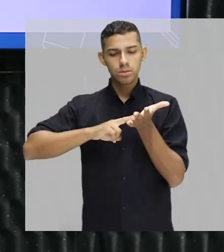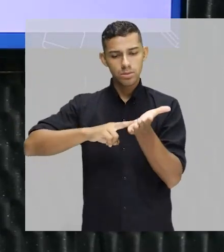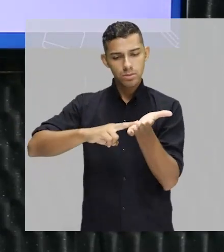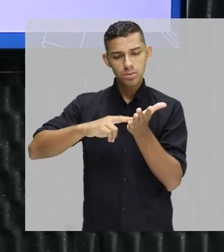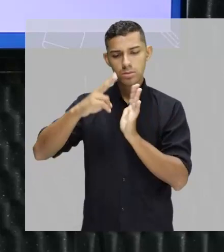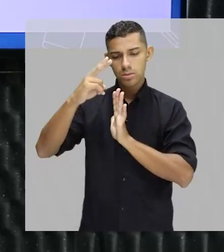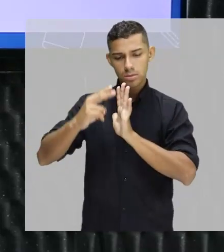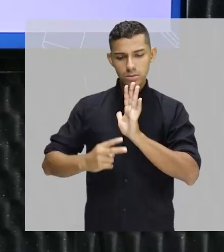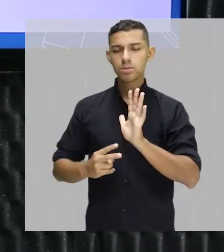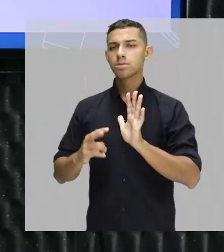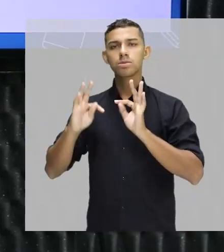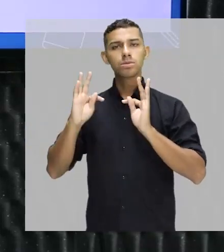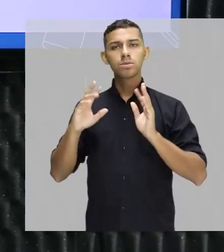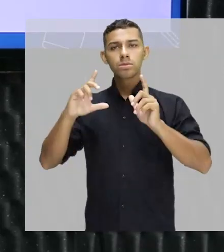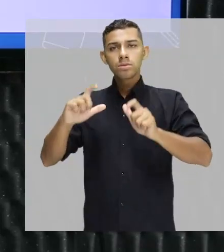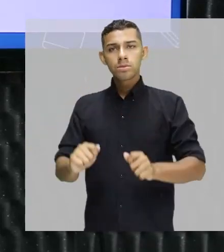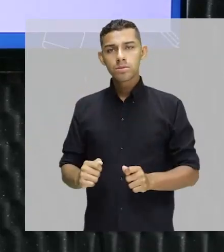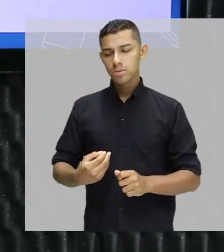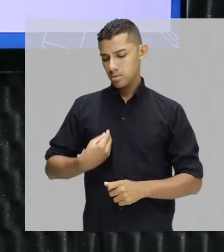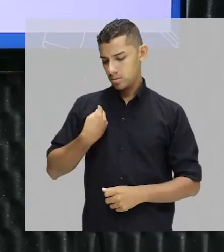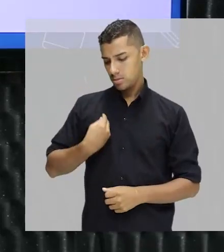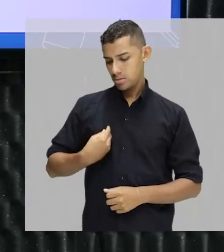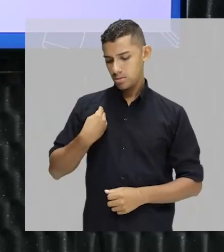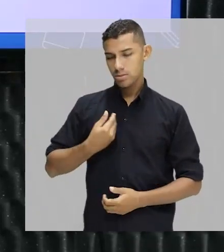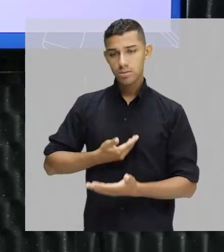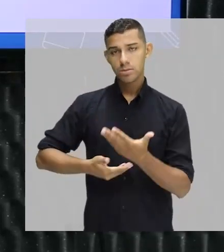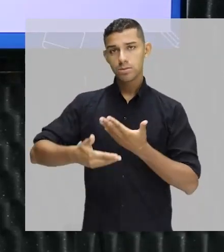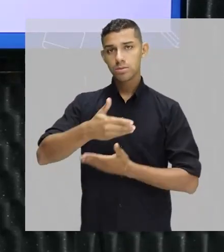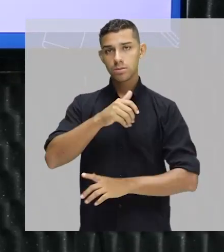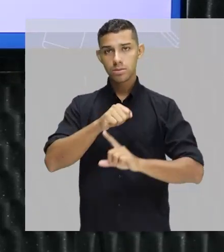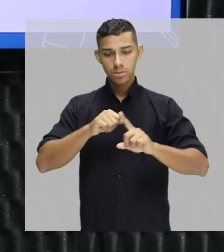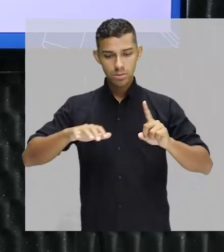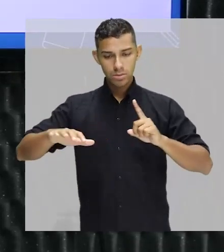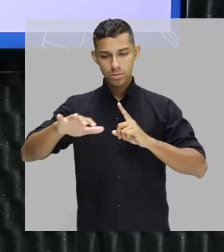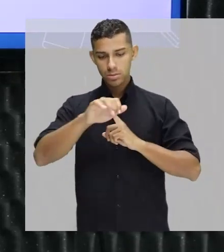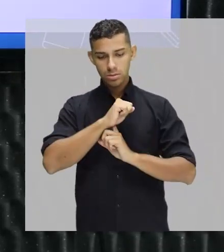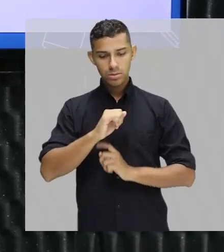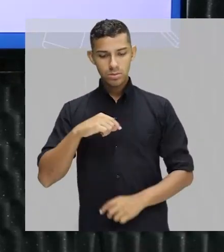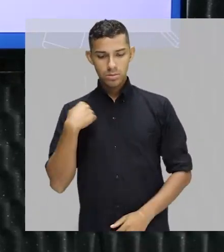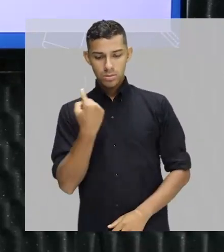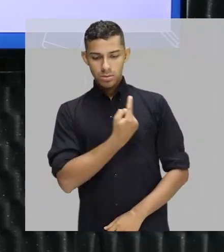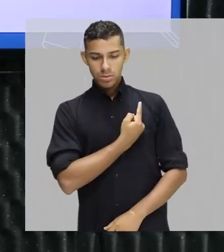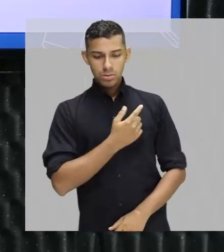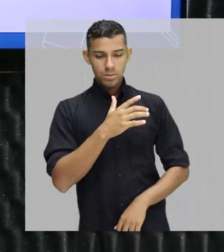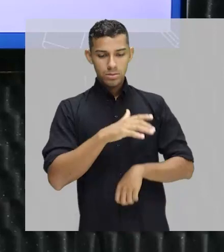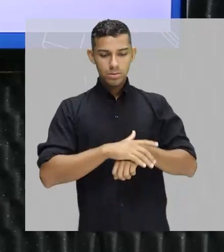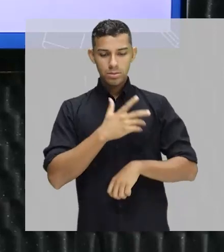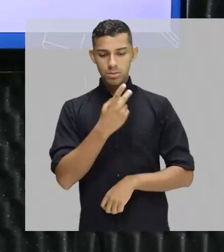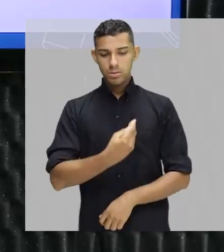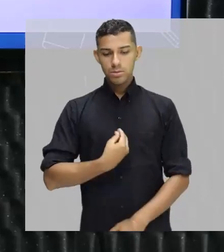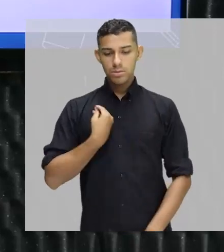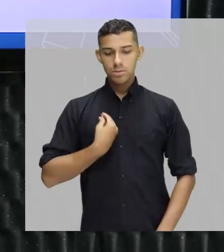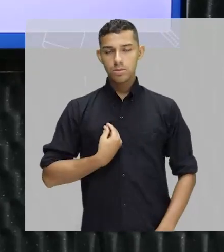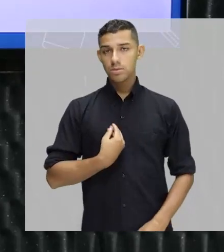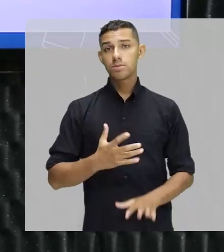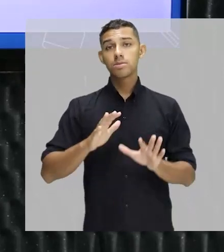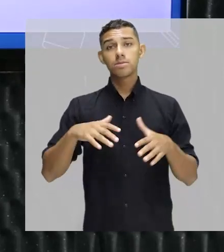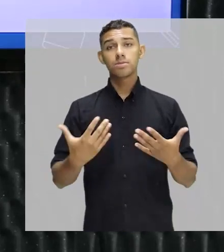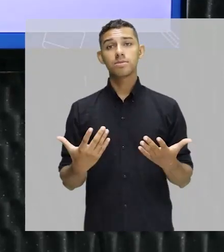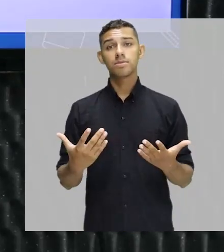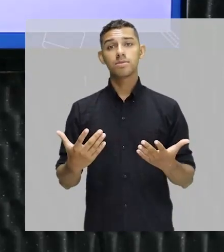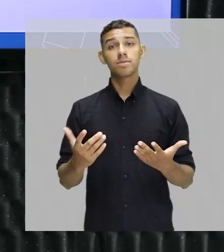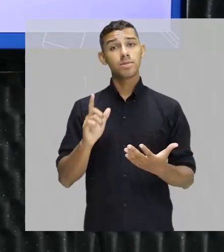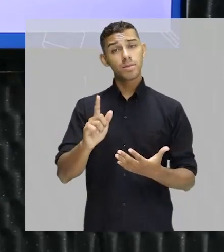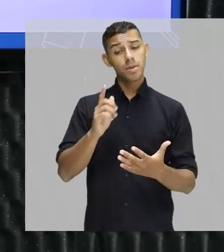leitor e todos esses gêneros que permeiam a nossa sociedade, que fazem parte do nosso cotidiano. Então é isso, turma.